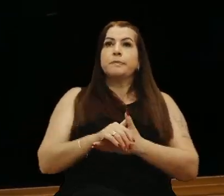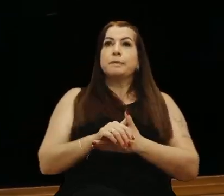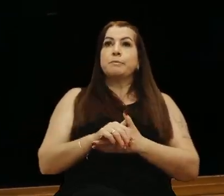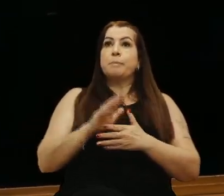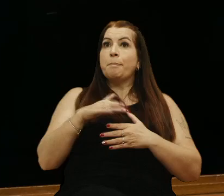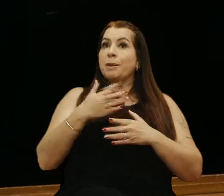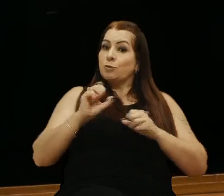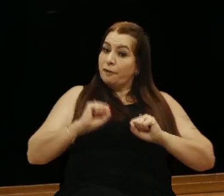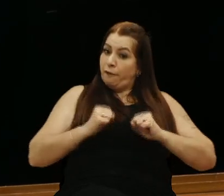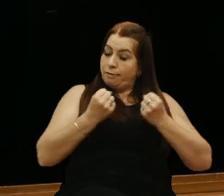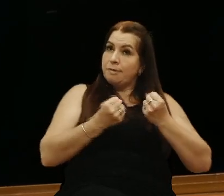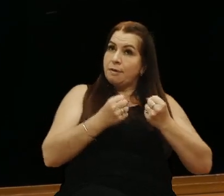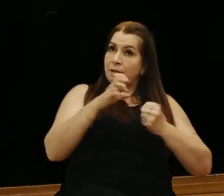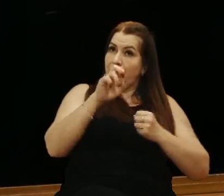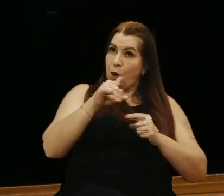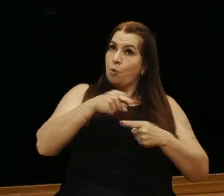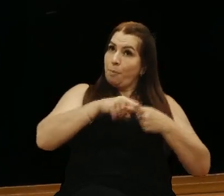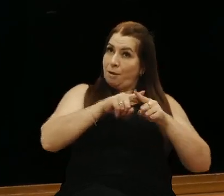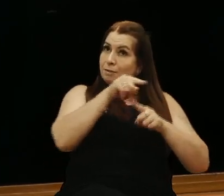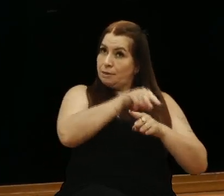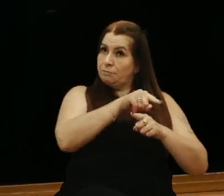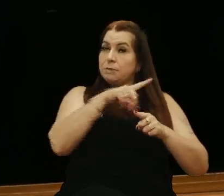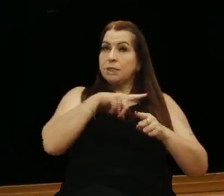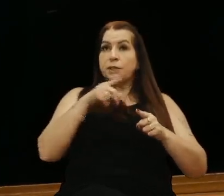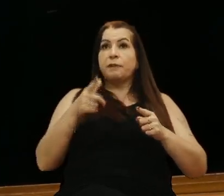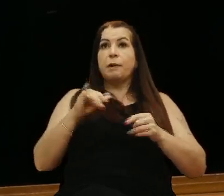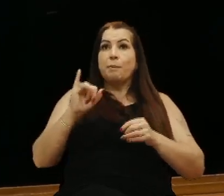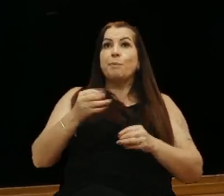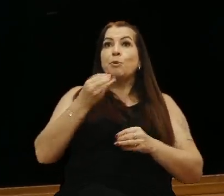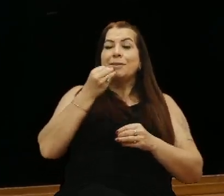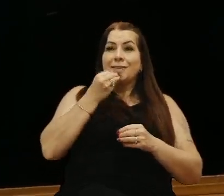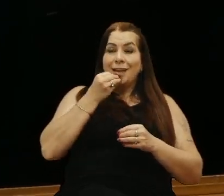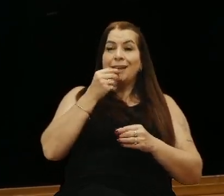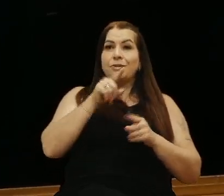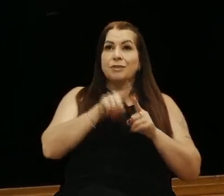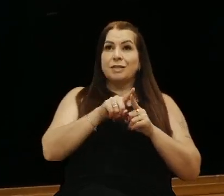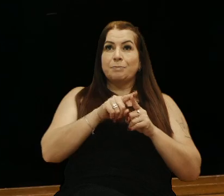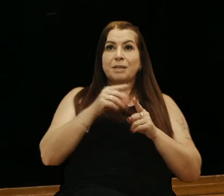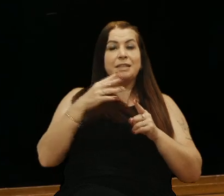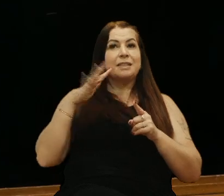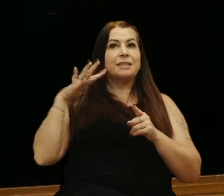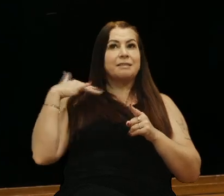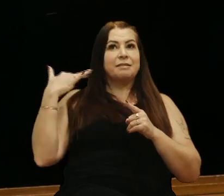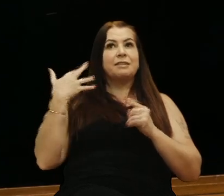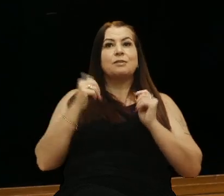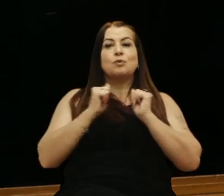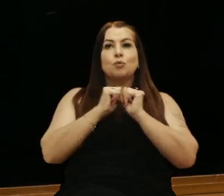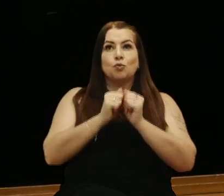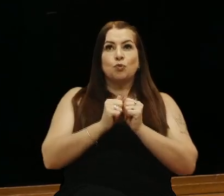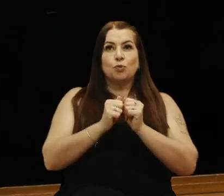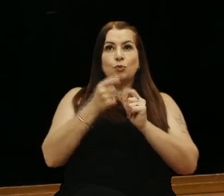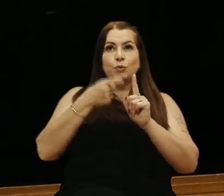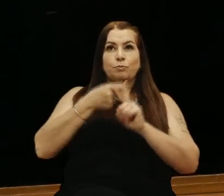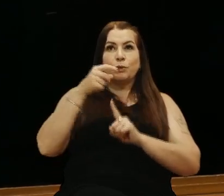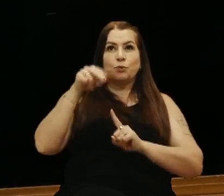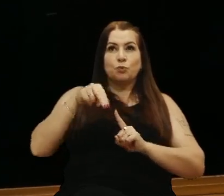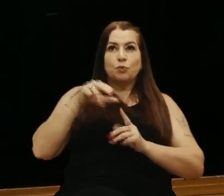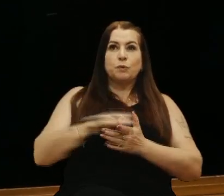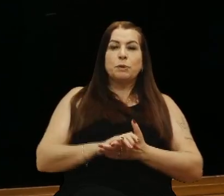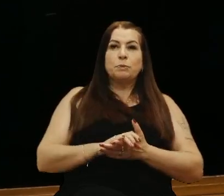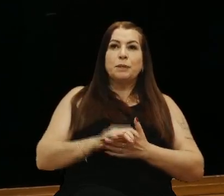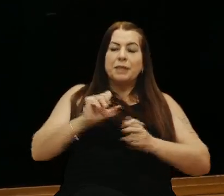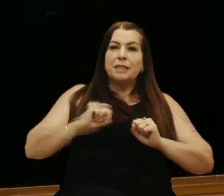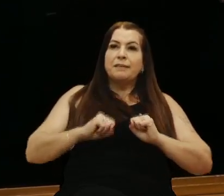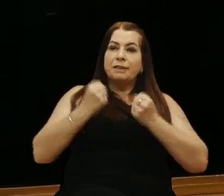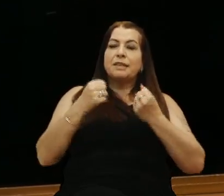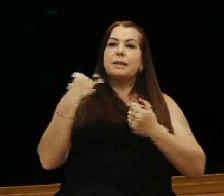mais que defender a feira do Ecoparque, nós tivemos aqui a oportunidade, vereador Andressa, de juntos, no mês de novembro,